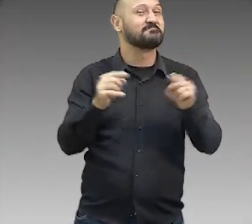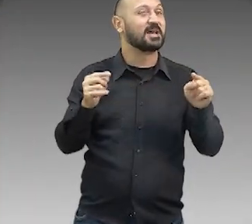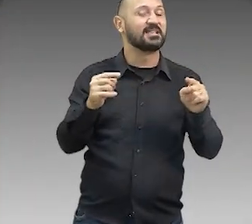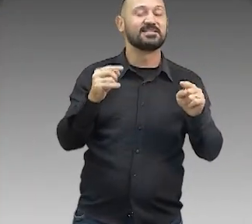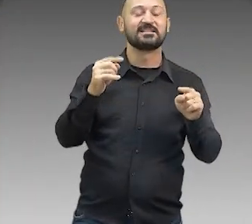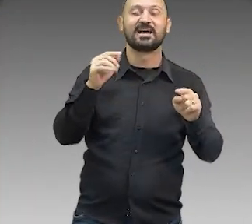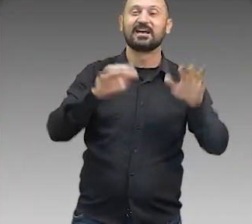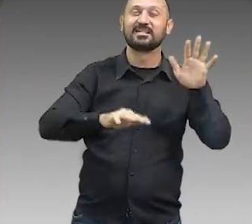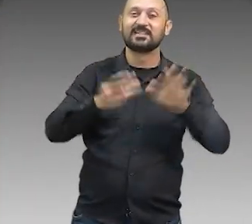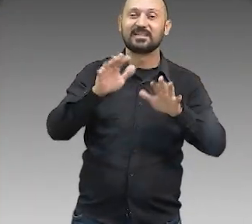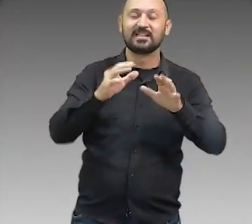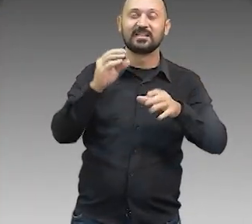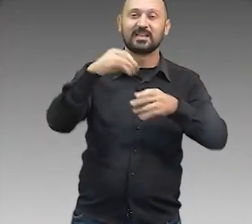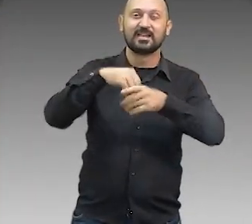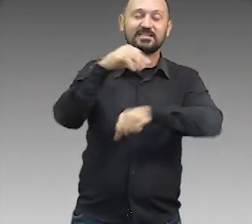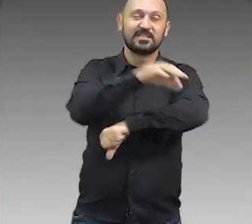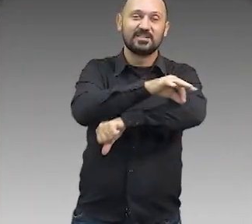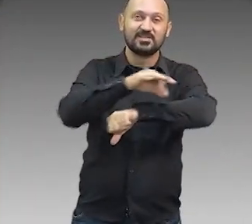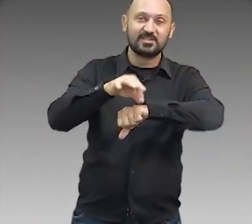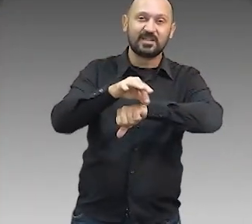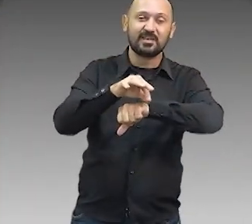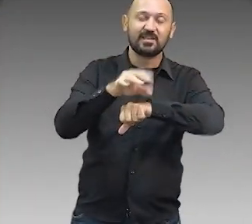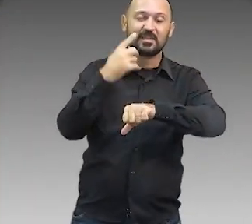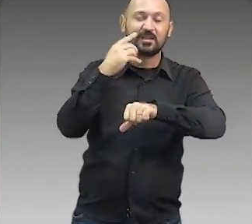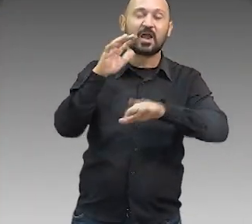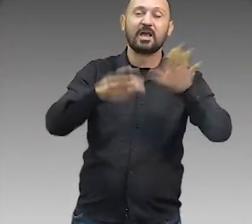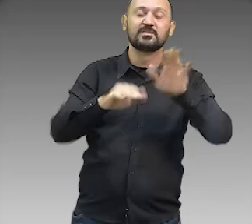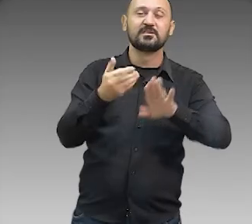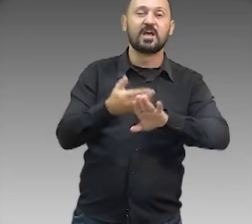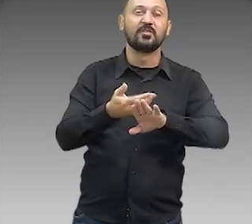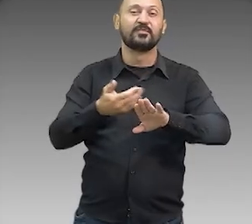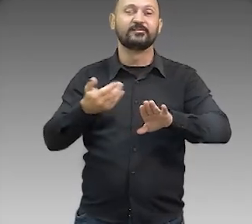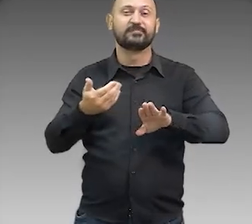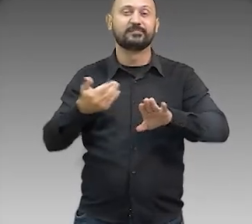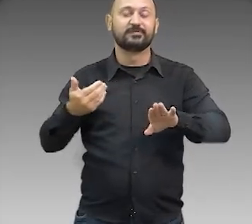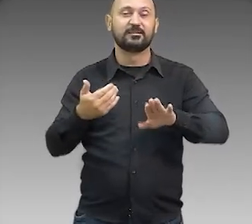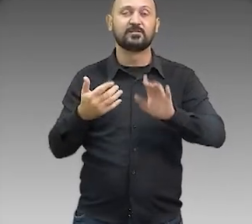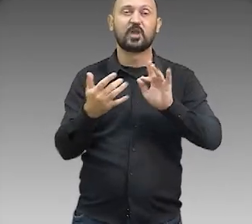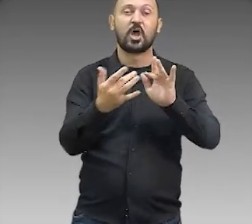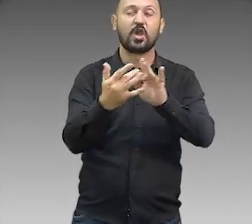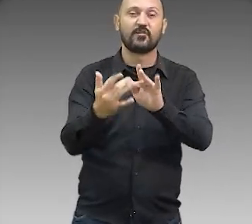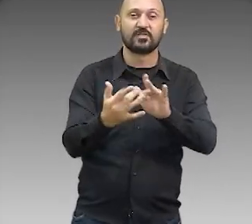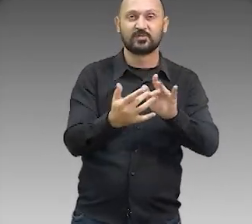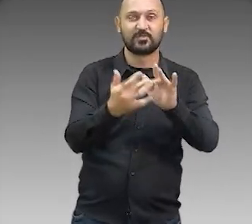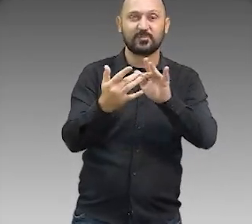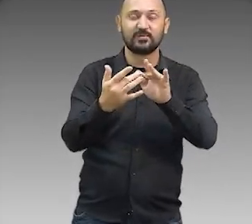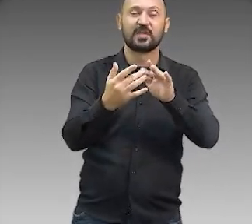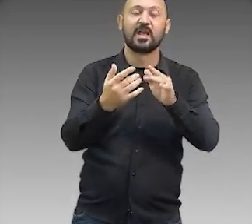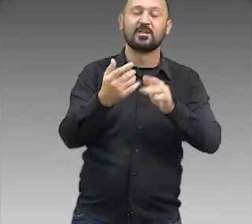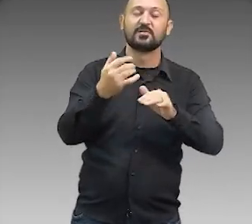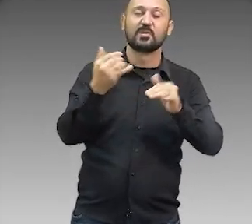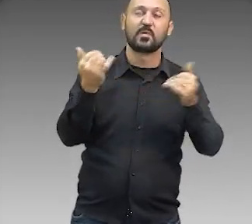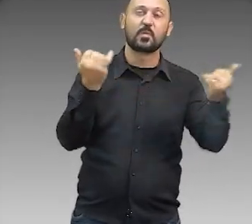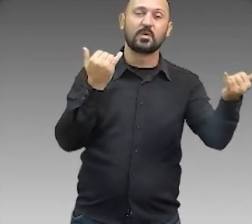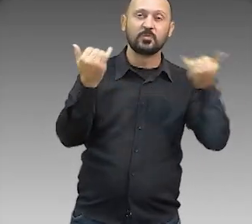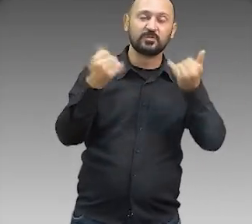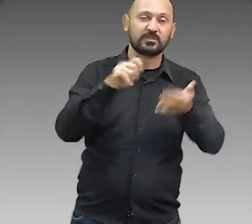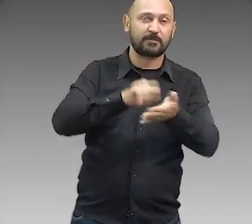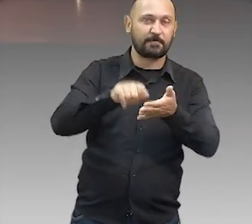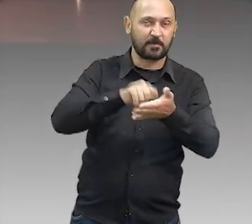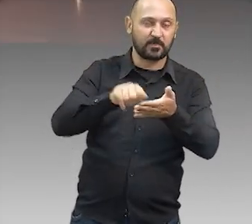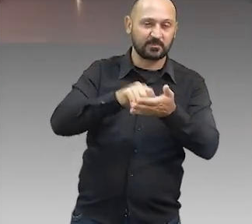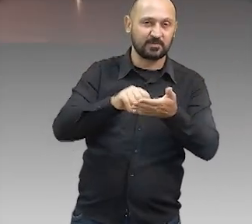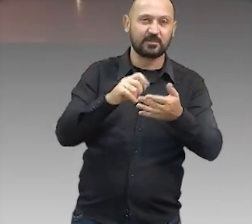Mas talvez esse engenheiro realmente ficaria de lado uma vez que o senhor tivesse em contato ali com a notícia e com a